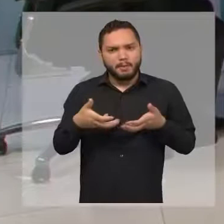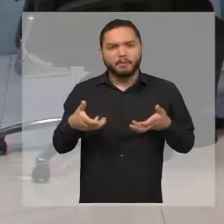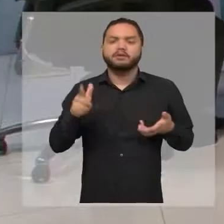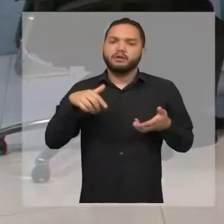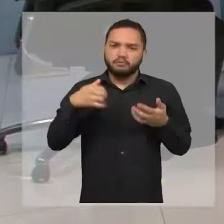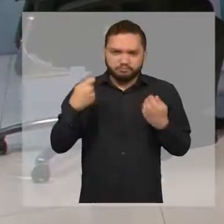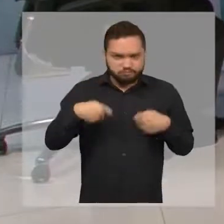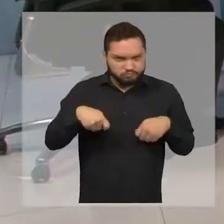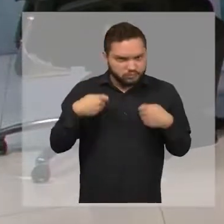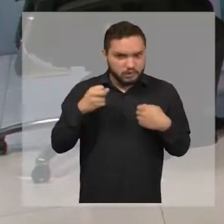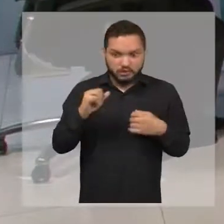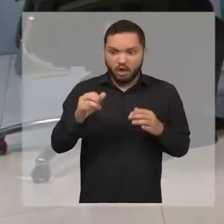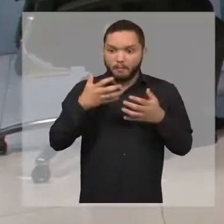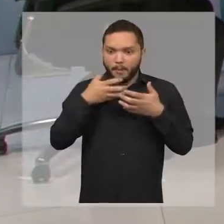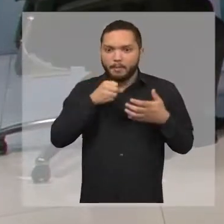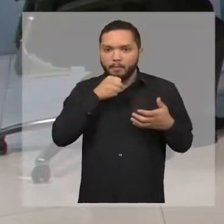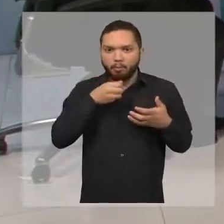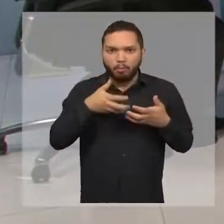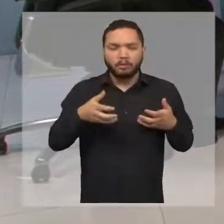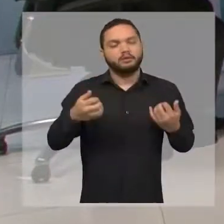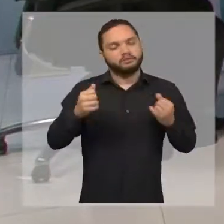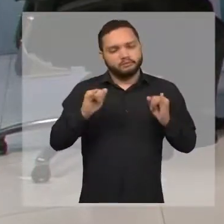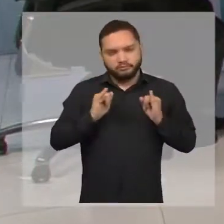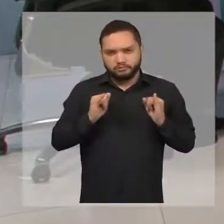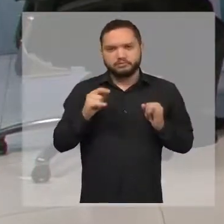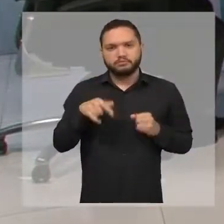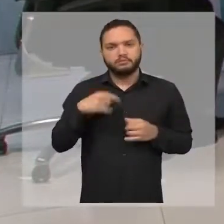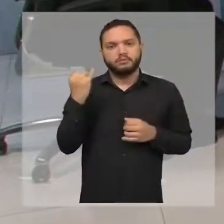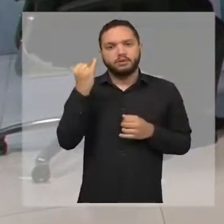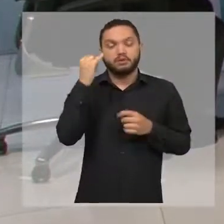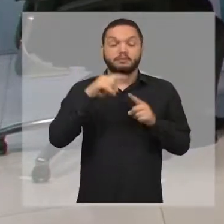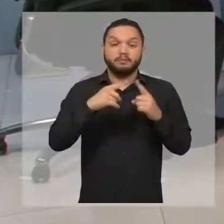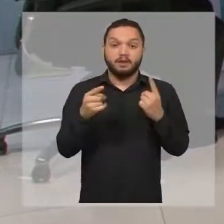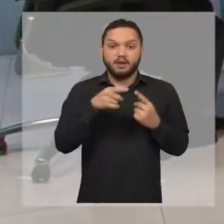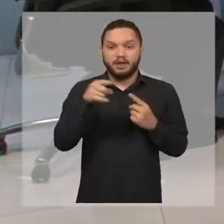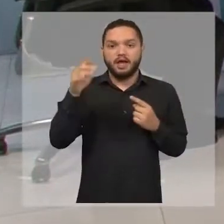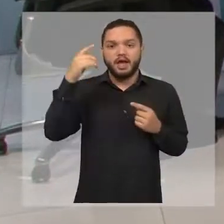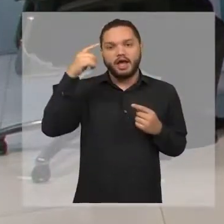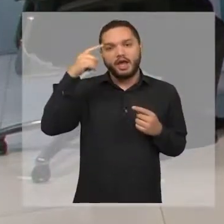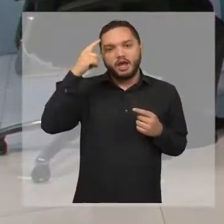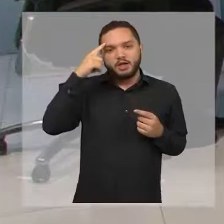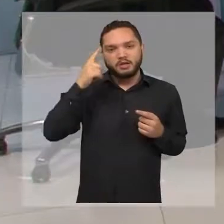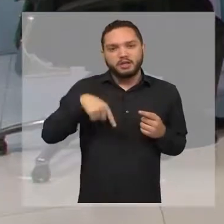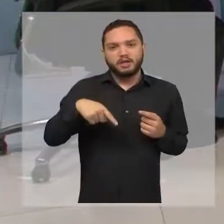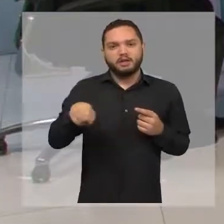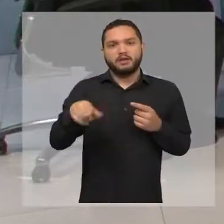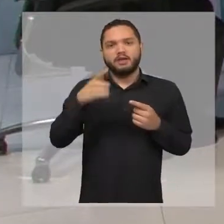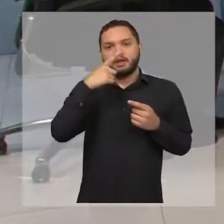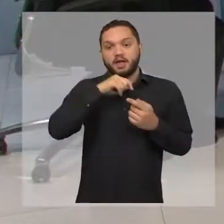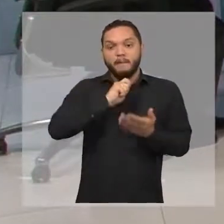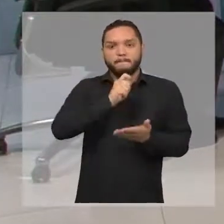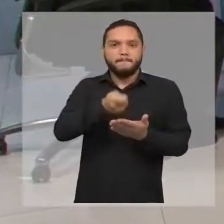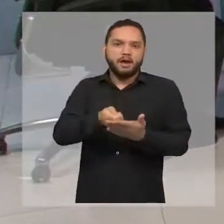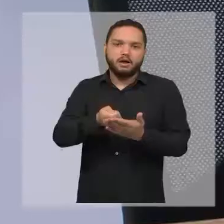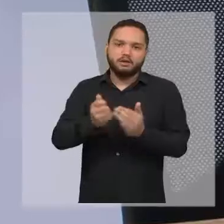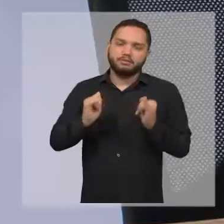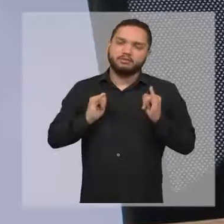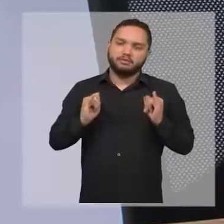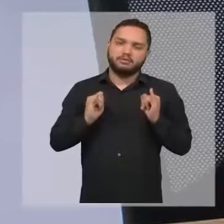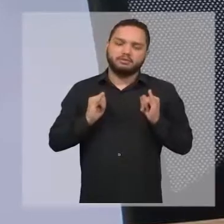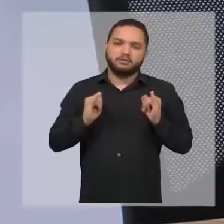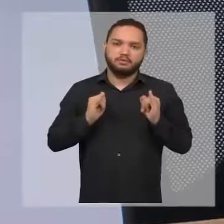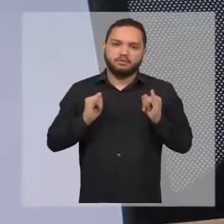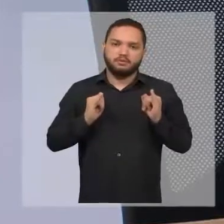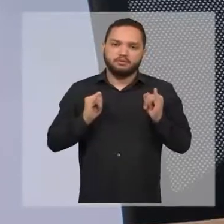previdência para garantir... Mas ele esquece que quem contribui também para a Previdência. O governo não dá tudo